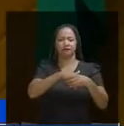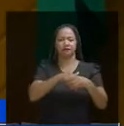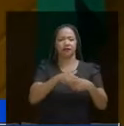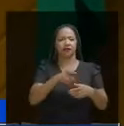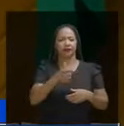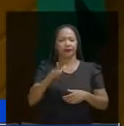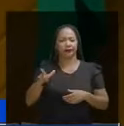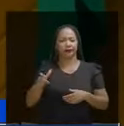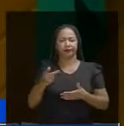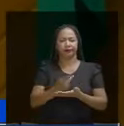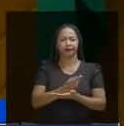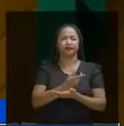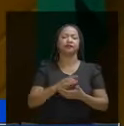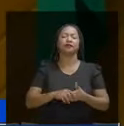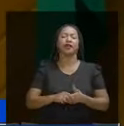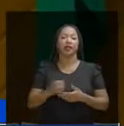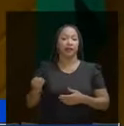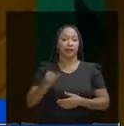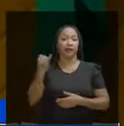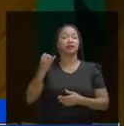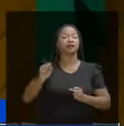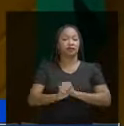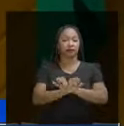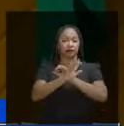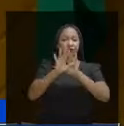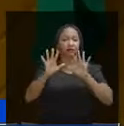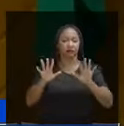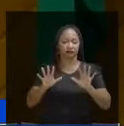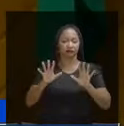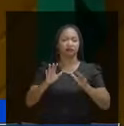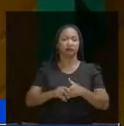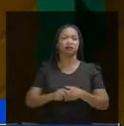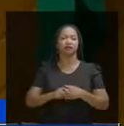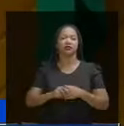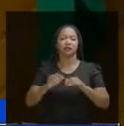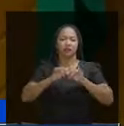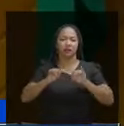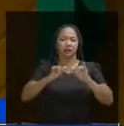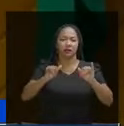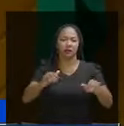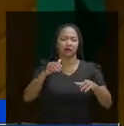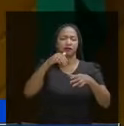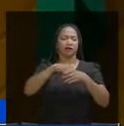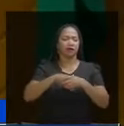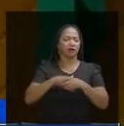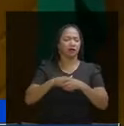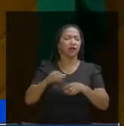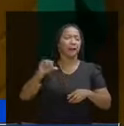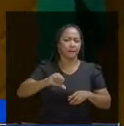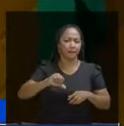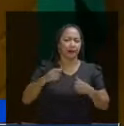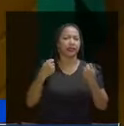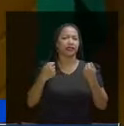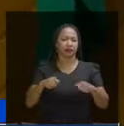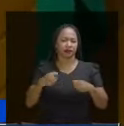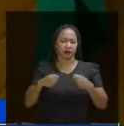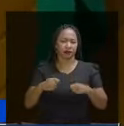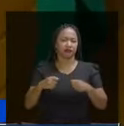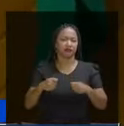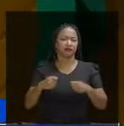caso. No ponto, é importante ainda frisar que a representação por propaganda eleitoral negativa deve ser instrumento